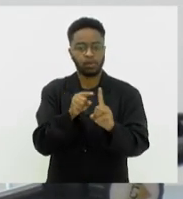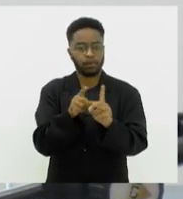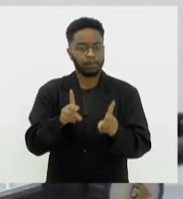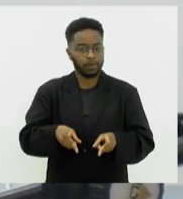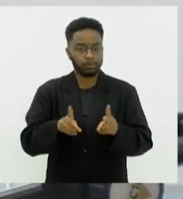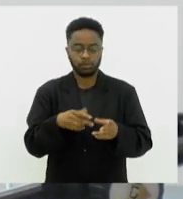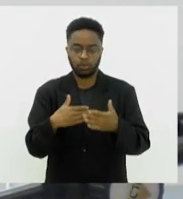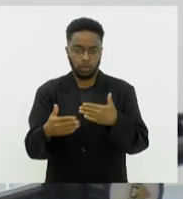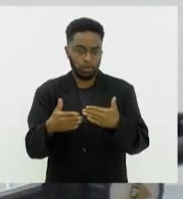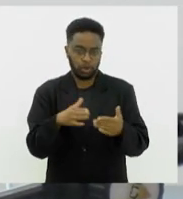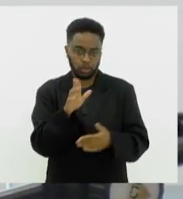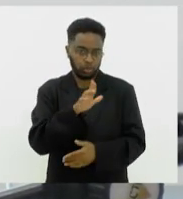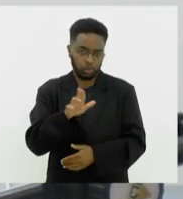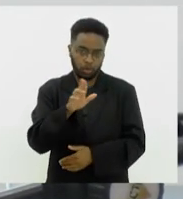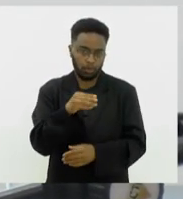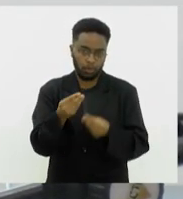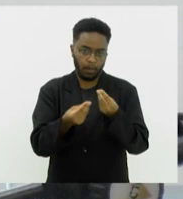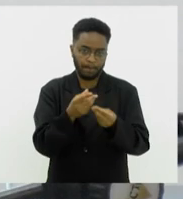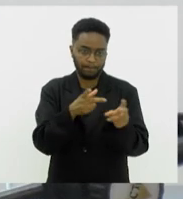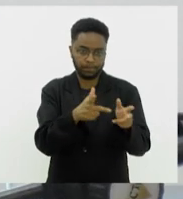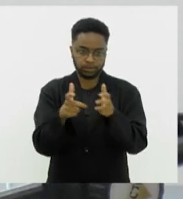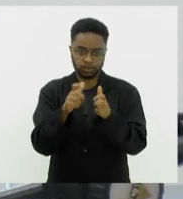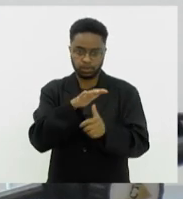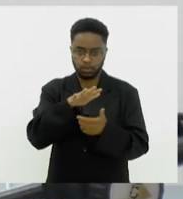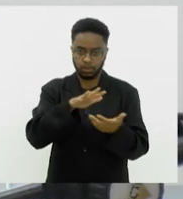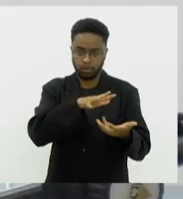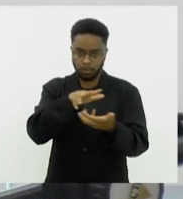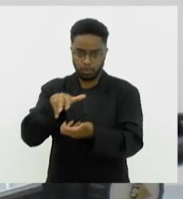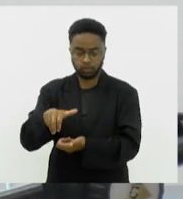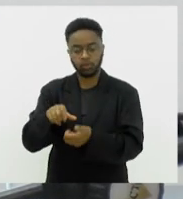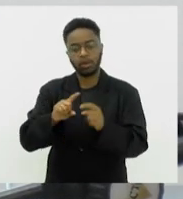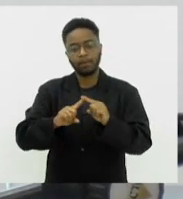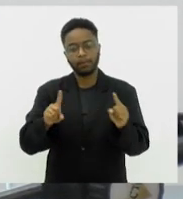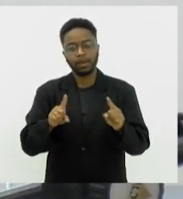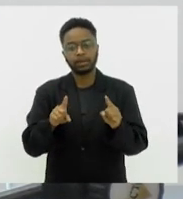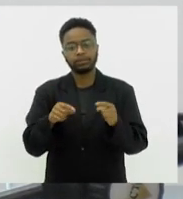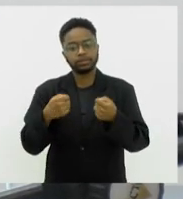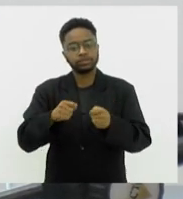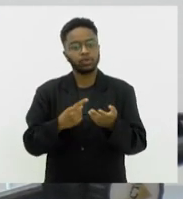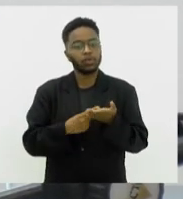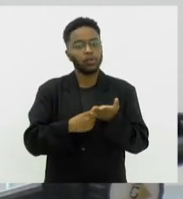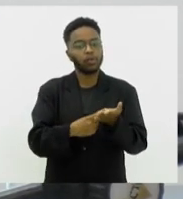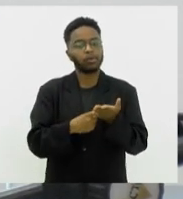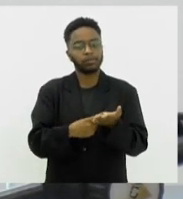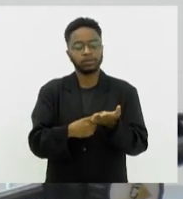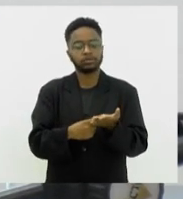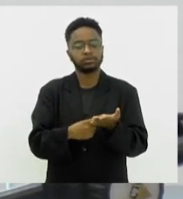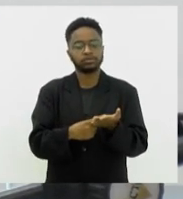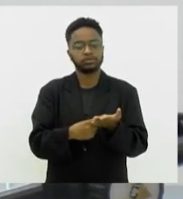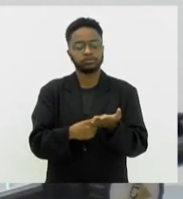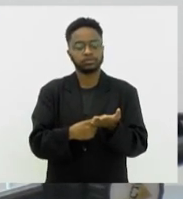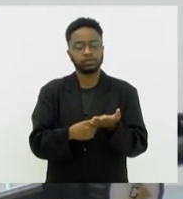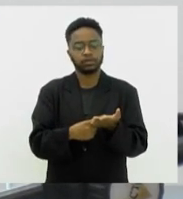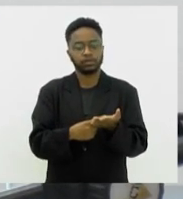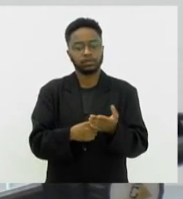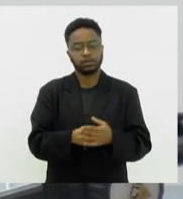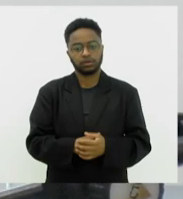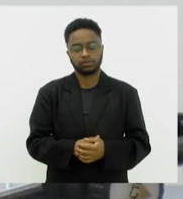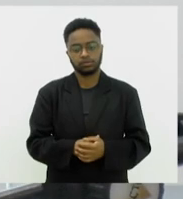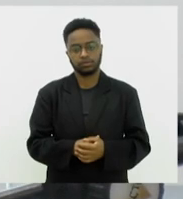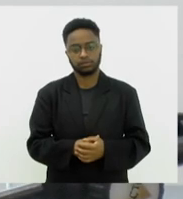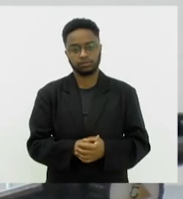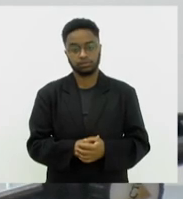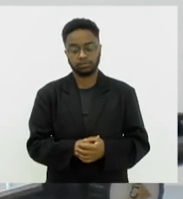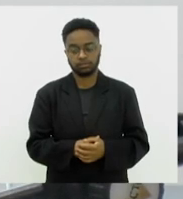o modo como Cada um percebe o mundo a sua volta e nem os compromissos partidários em relação